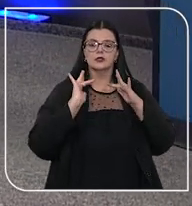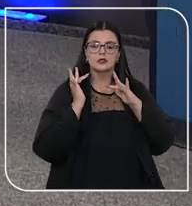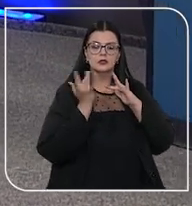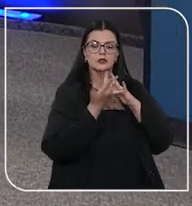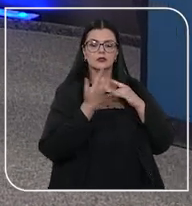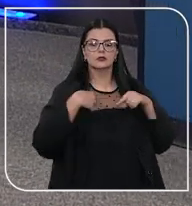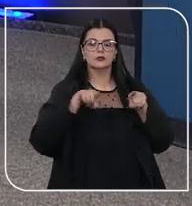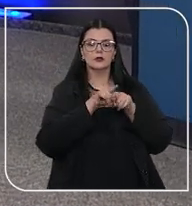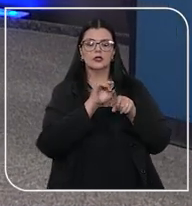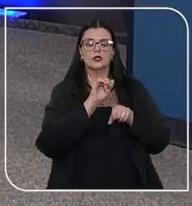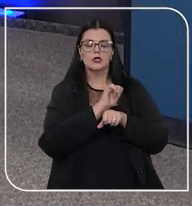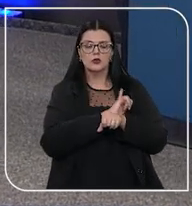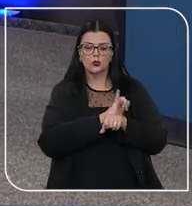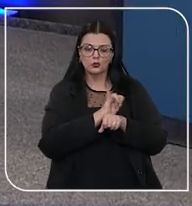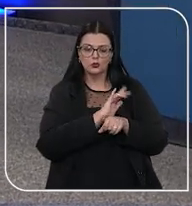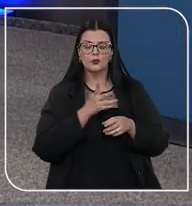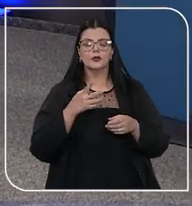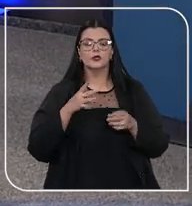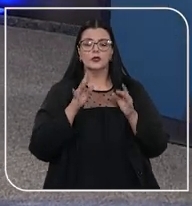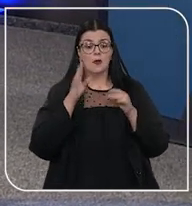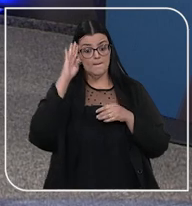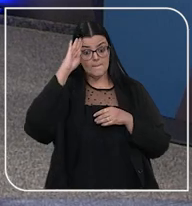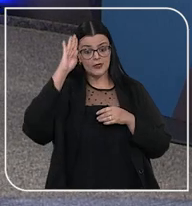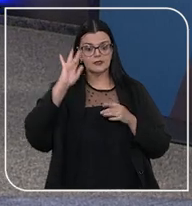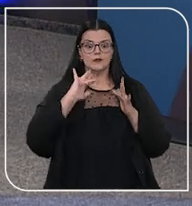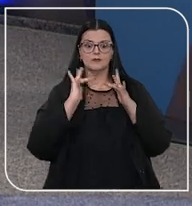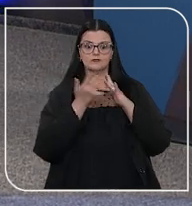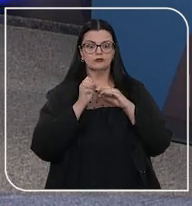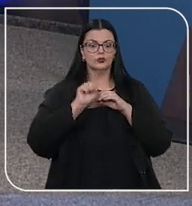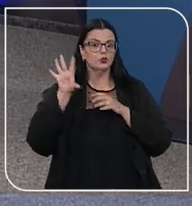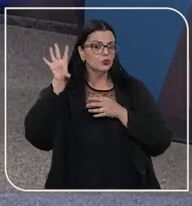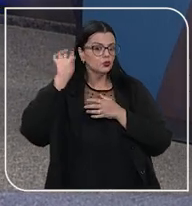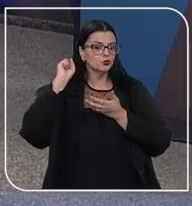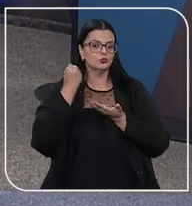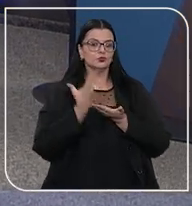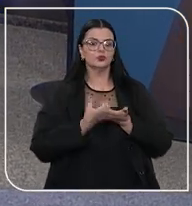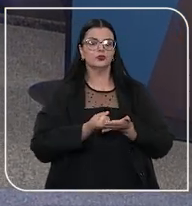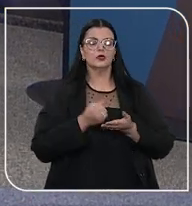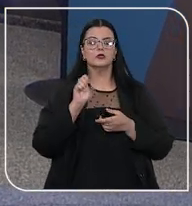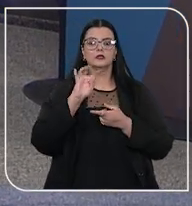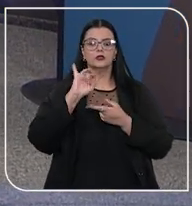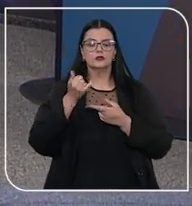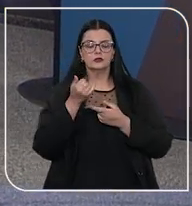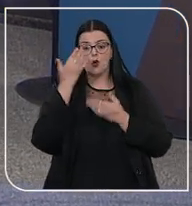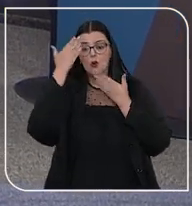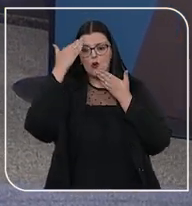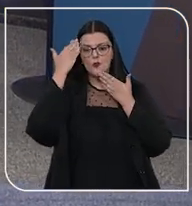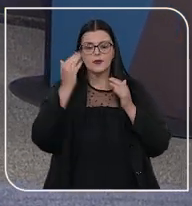nas redes sociais, no YouTube e nas principais plataformas de áudio do STJ.